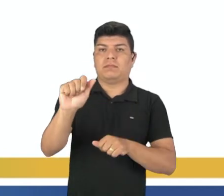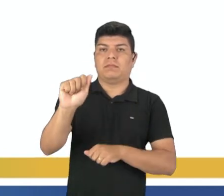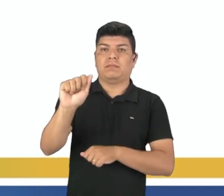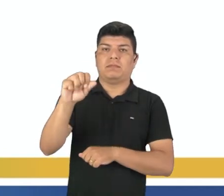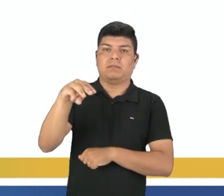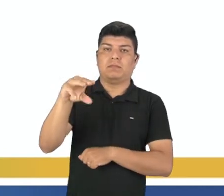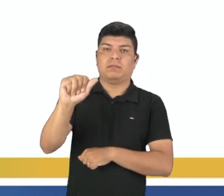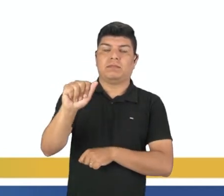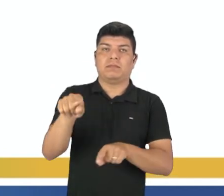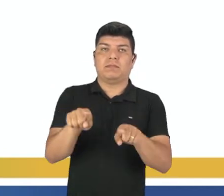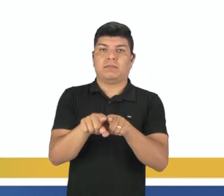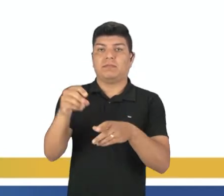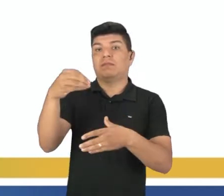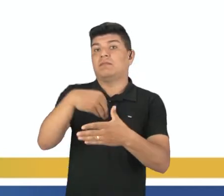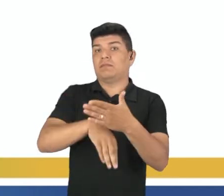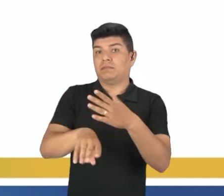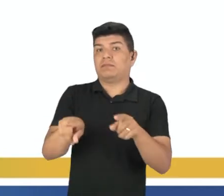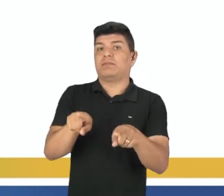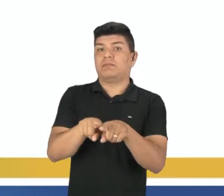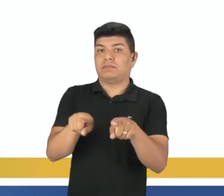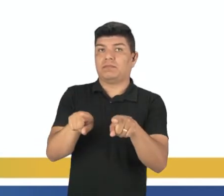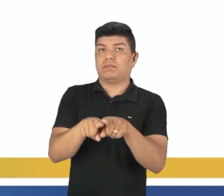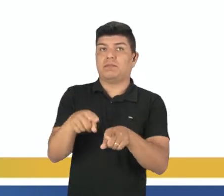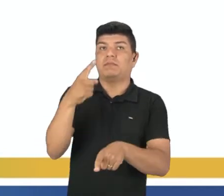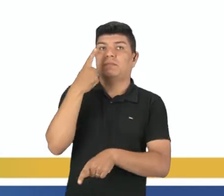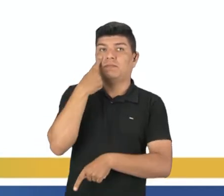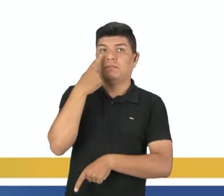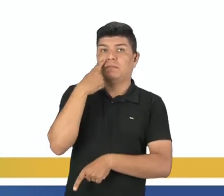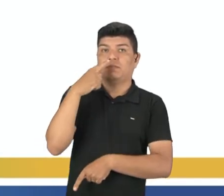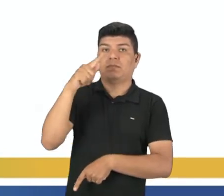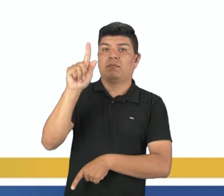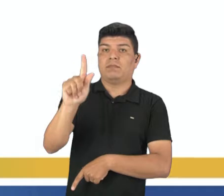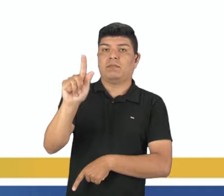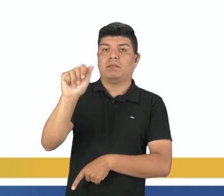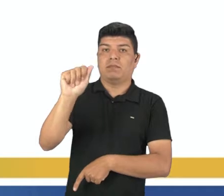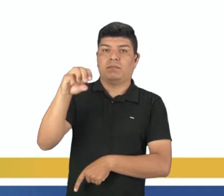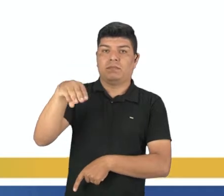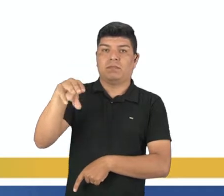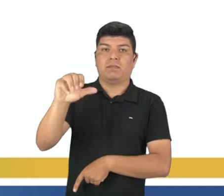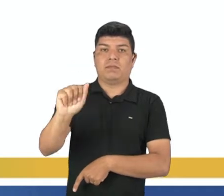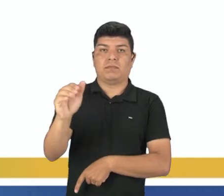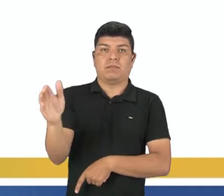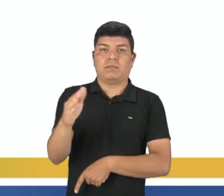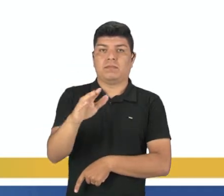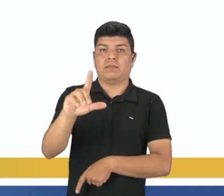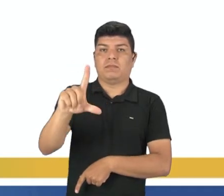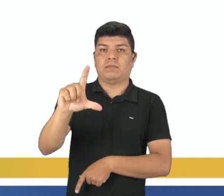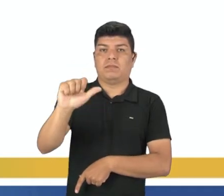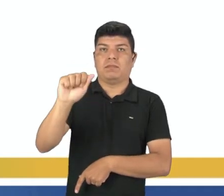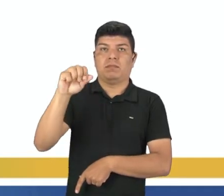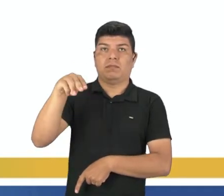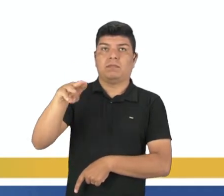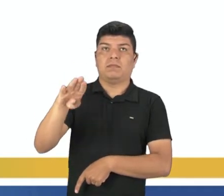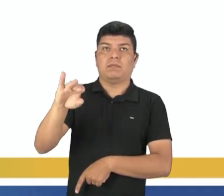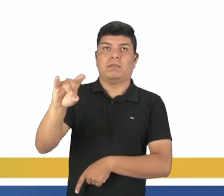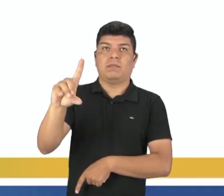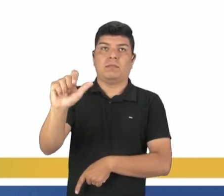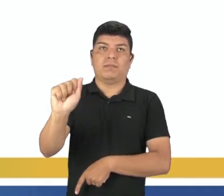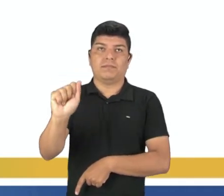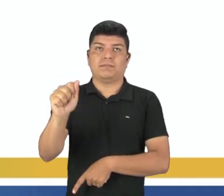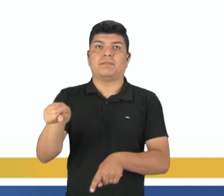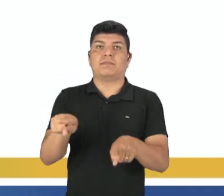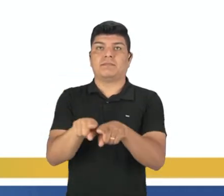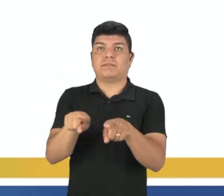são também alternos internos aí, olha, observe o gama, né, e o lambda, né, eles